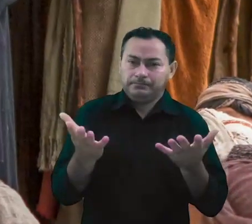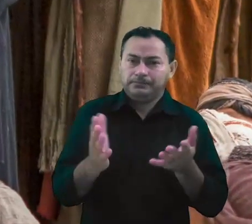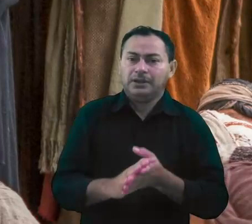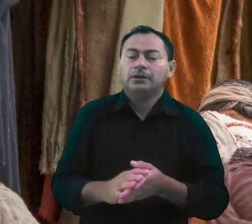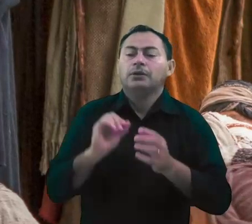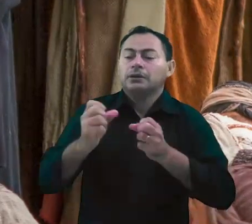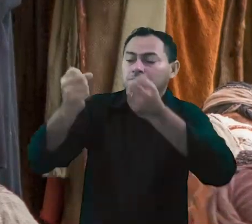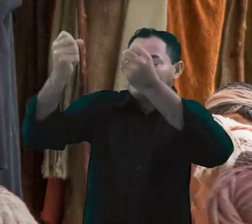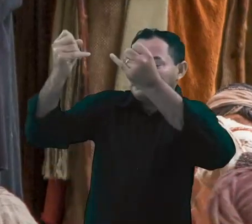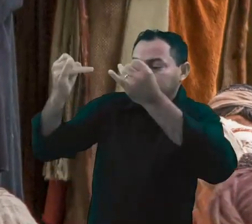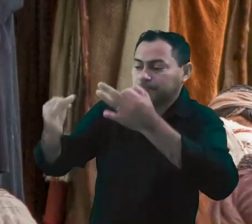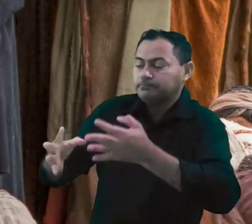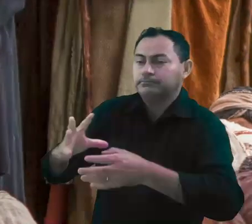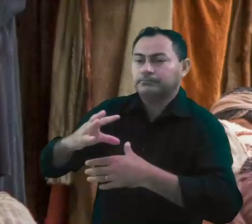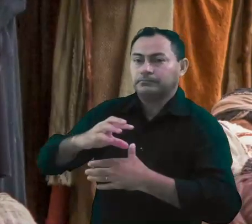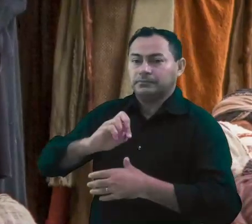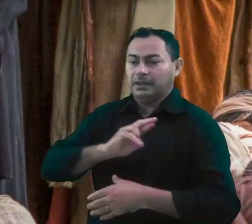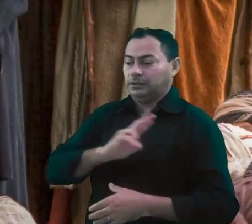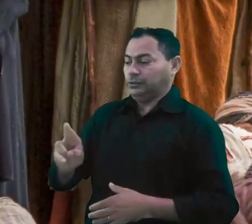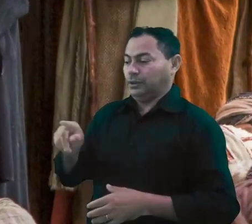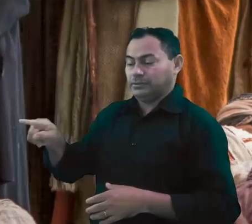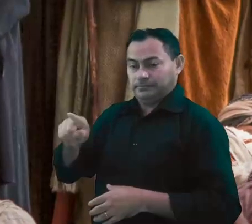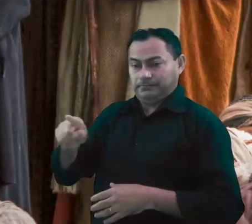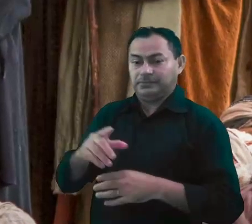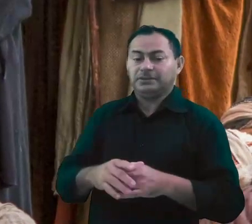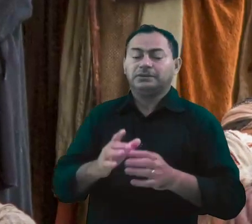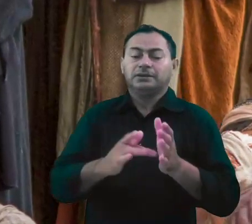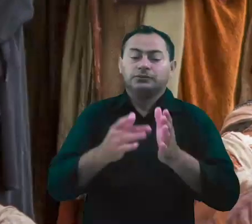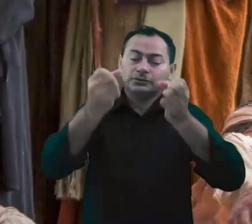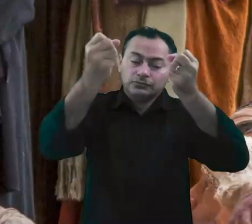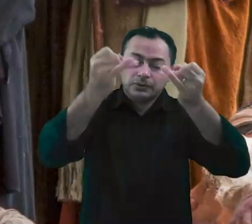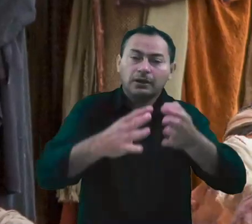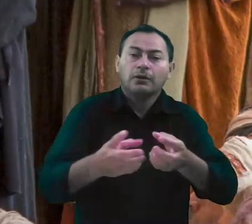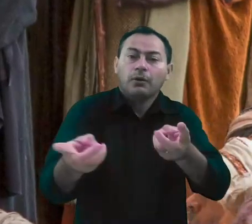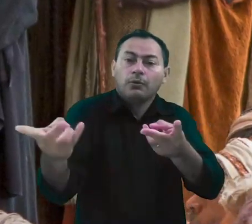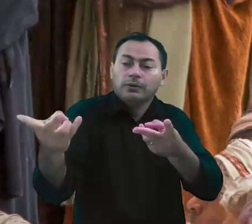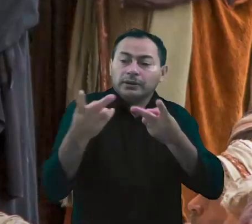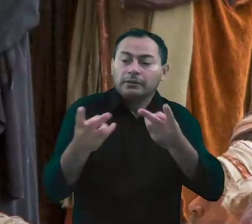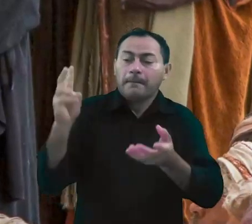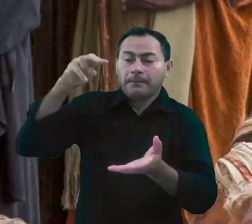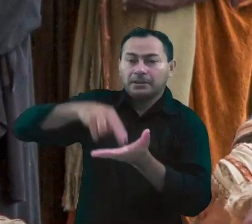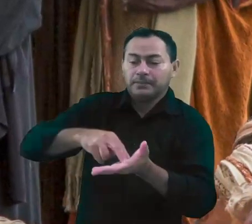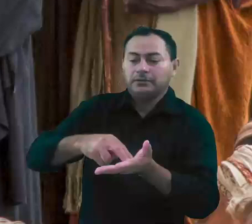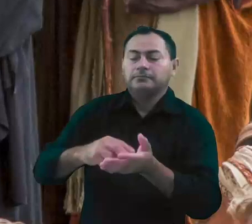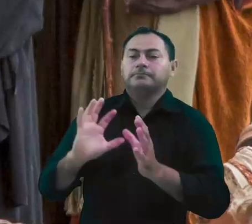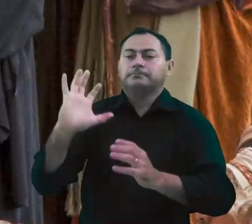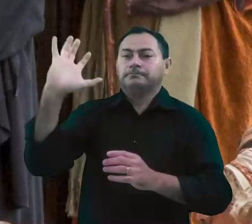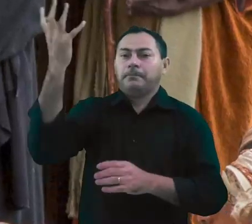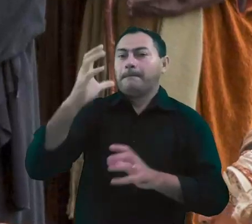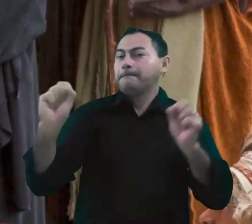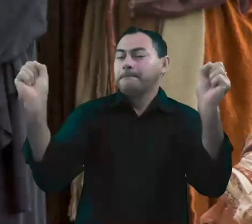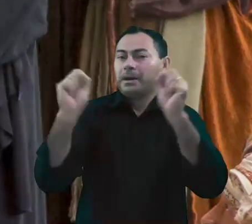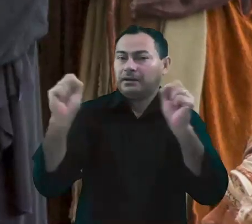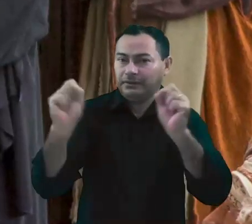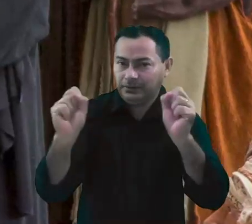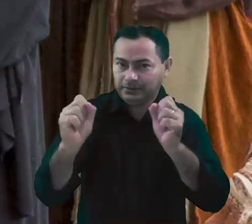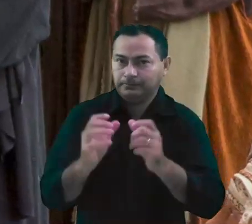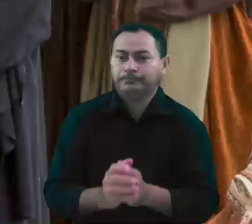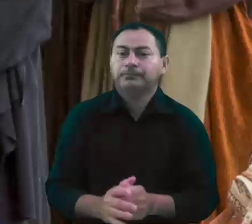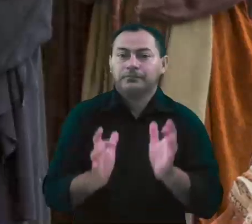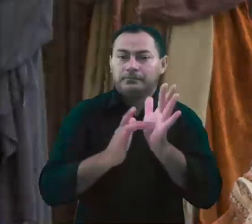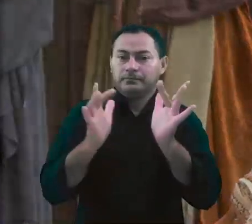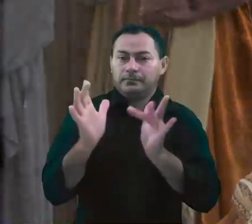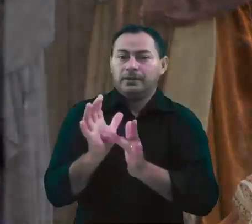os religiosos o que estava acontecendo no círculo interno, Jesus estava convidando-os a participar com ele daquele acontecimento